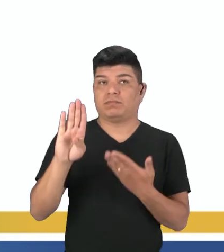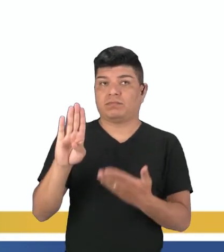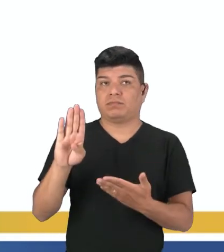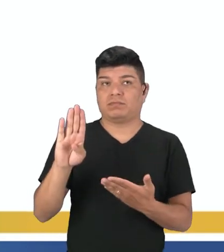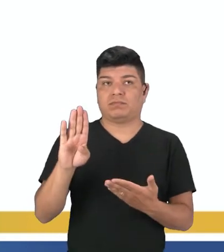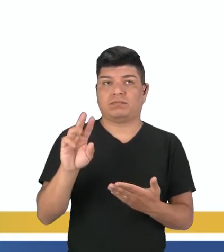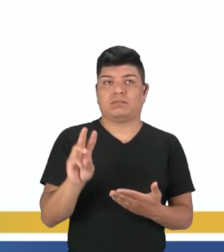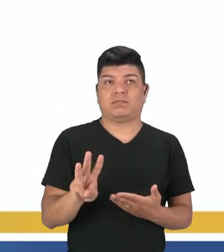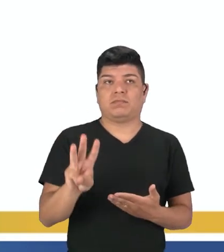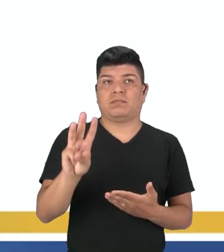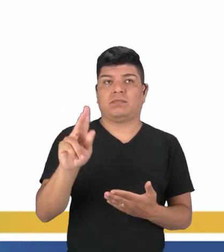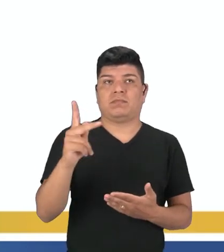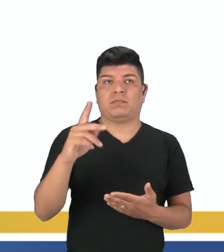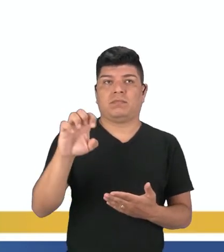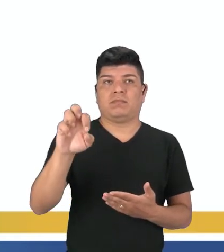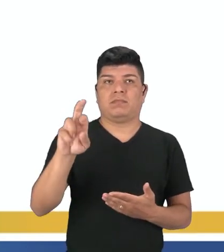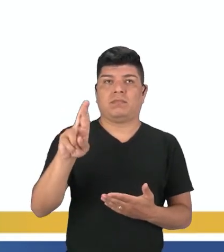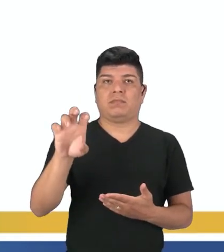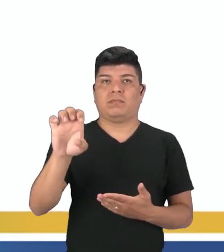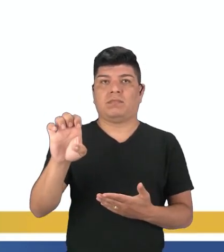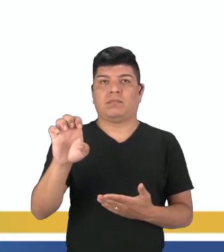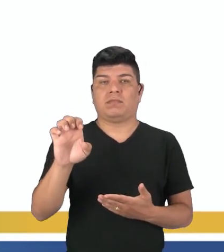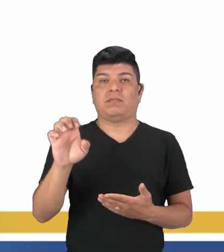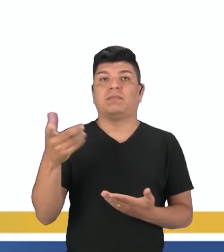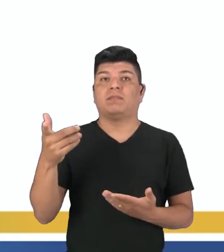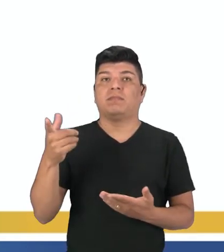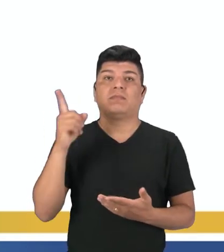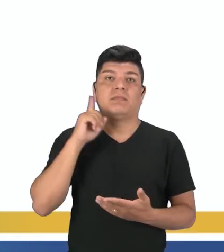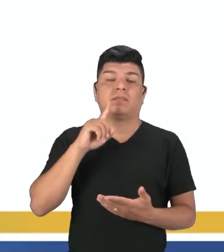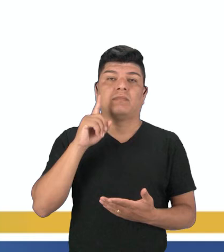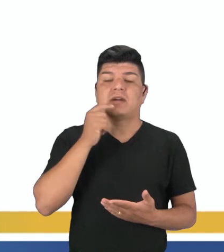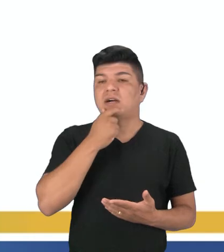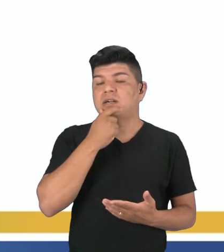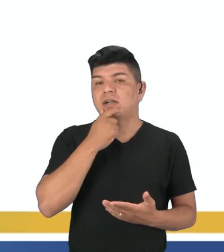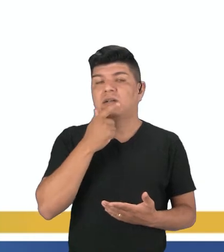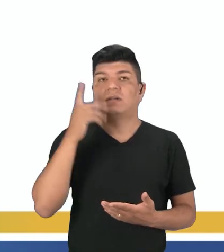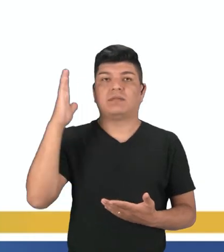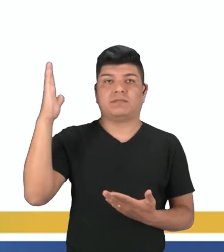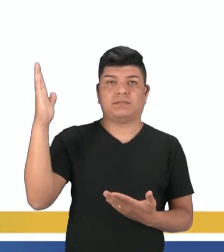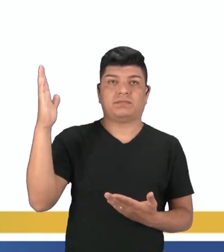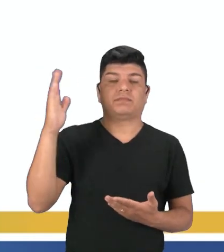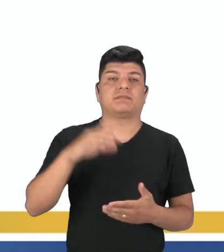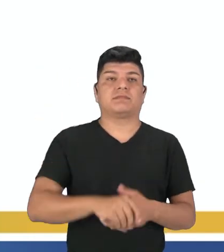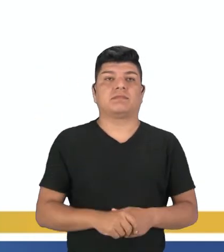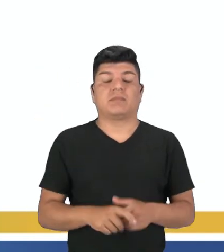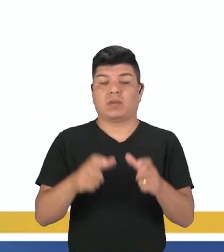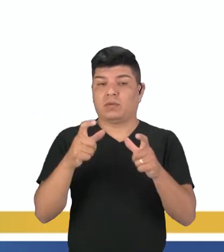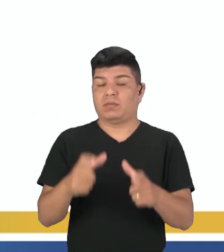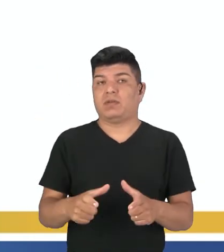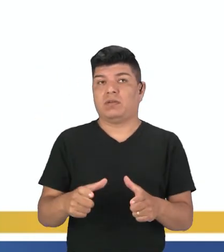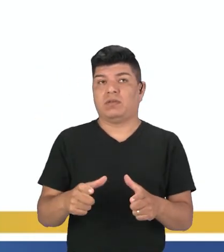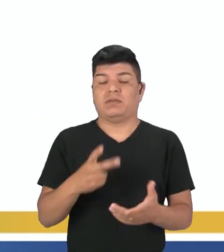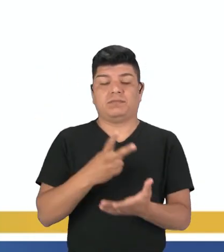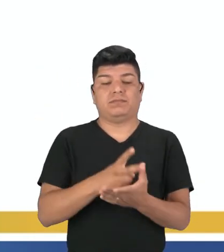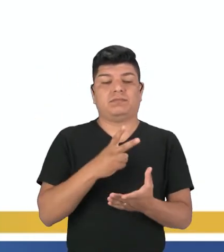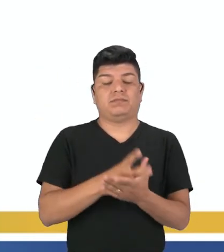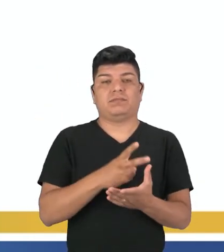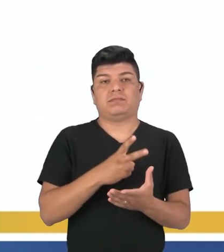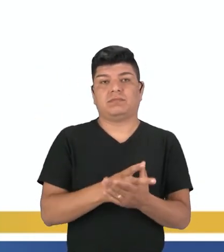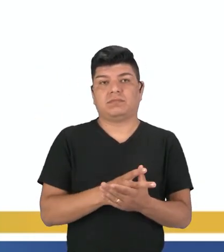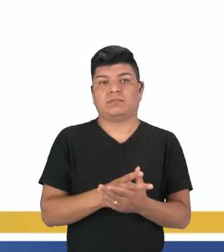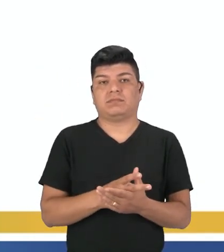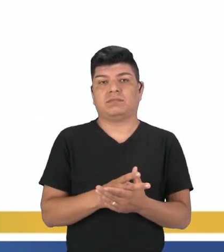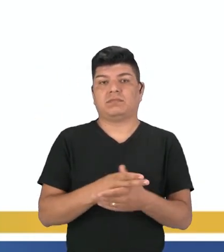B, lá na resposta eu estou vendo England, que é Inglaterra. Então eu já sei que eu estou falando sobre lugar. E sempre que eu falo